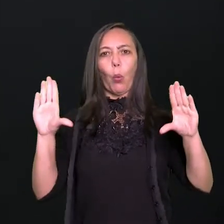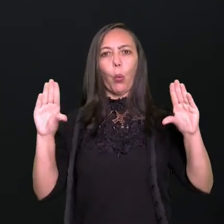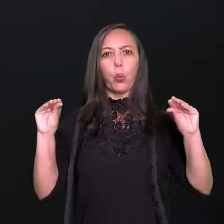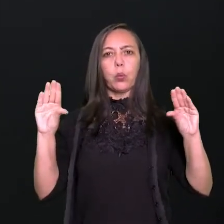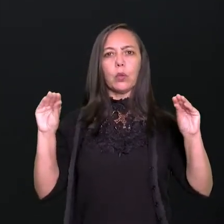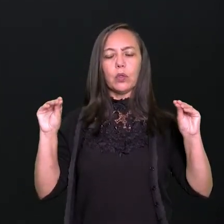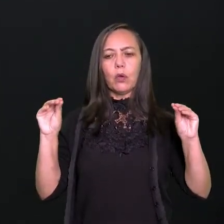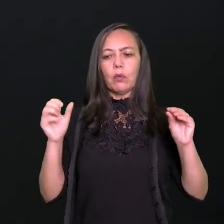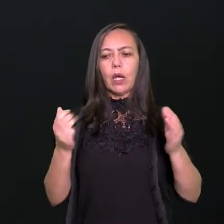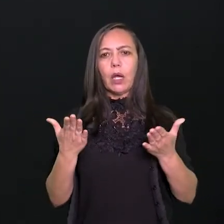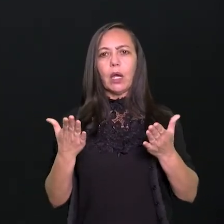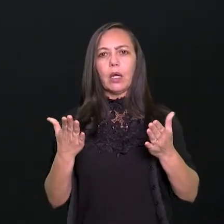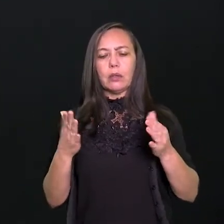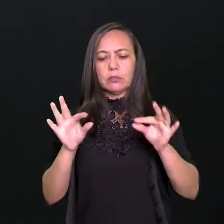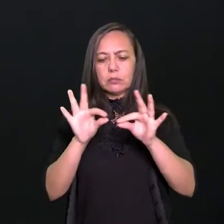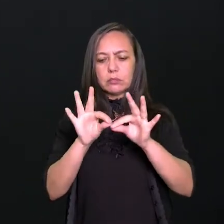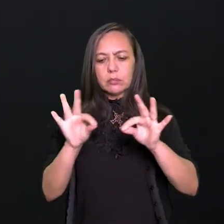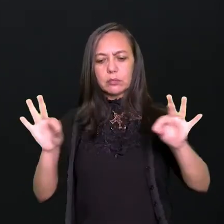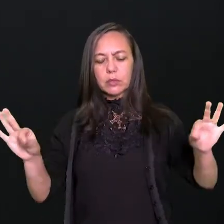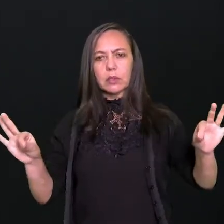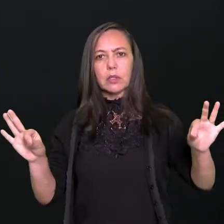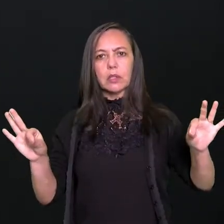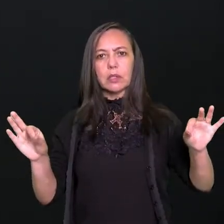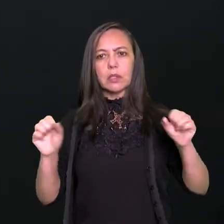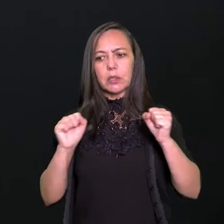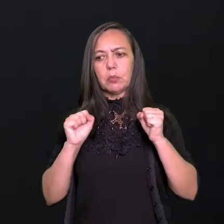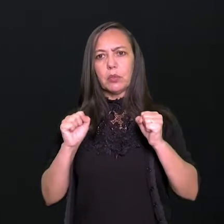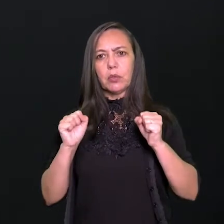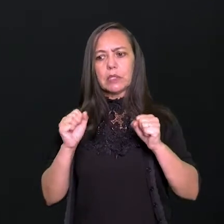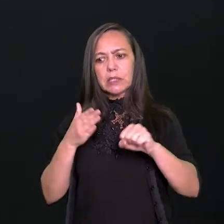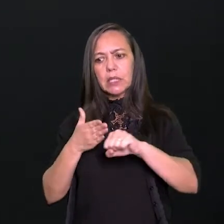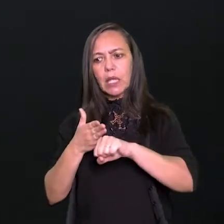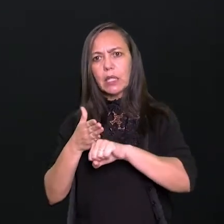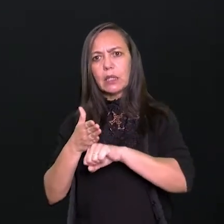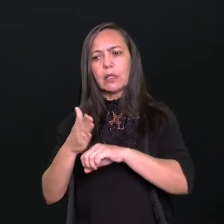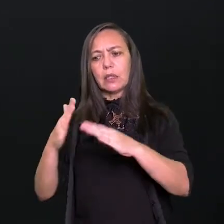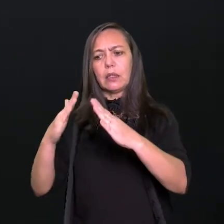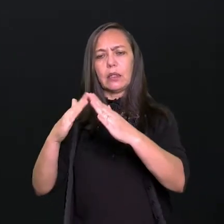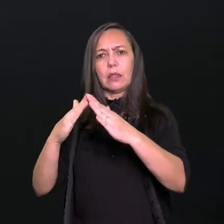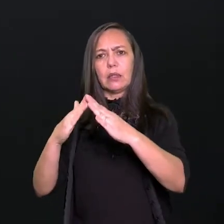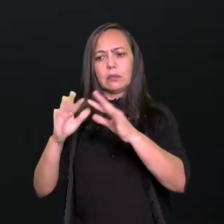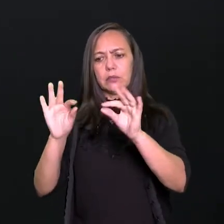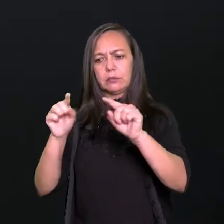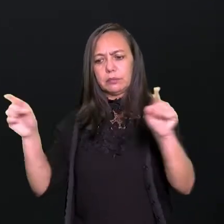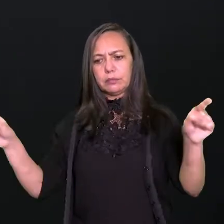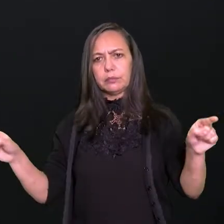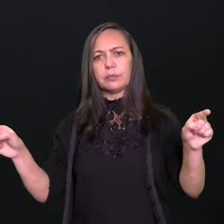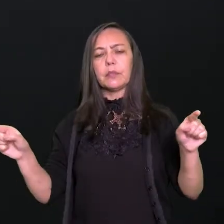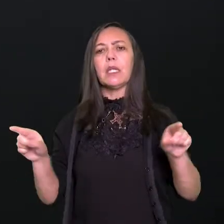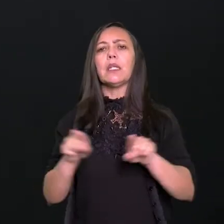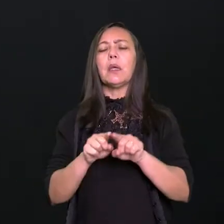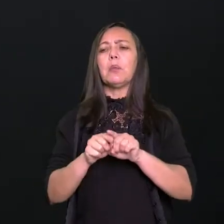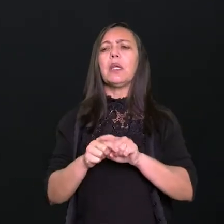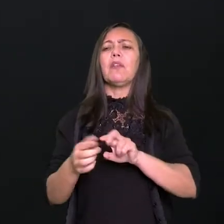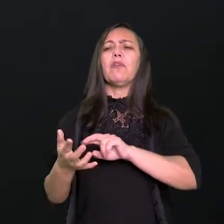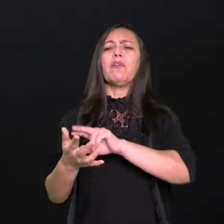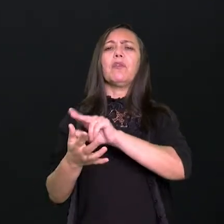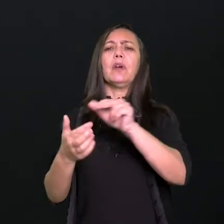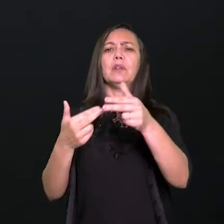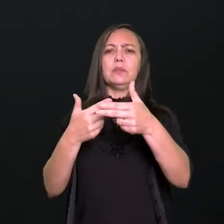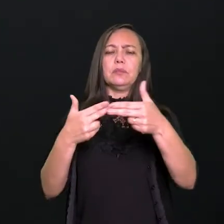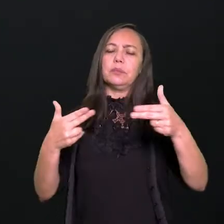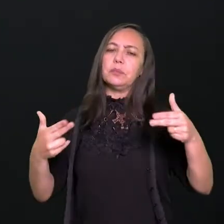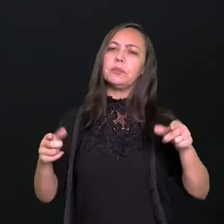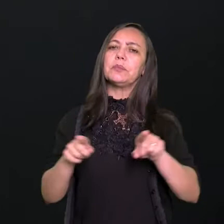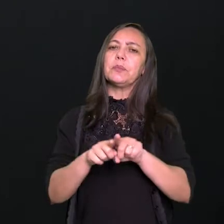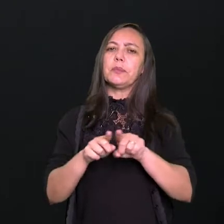comprar, se ele cabe exatamente no local que você quer colocá-lo em sua casa, tá? E tantas outras utilidades que